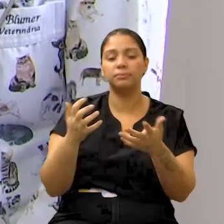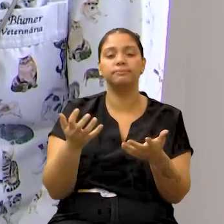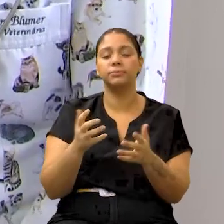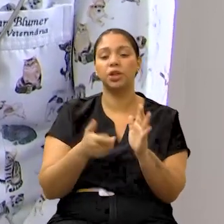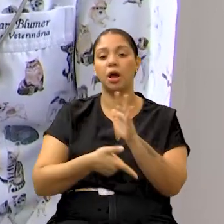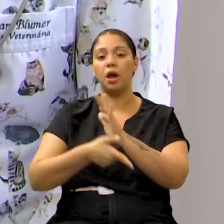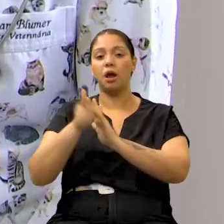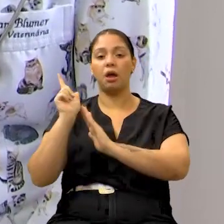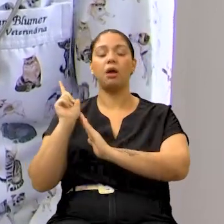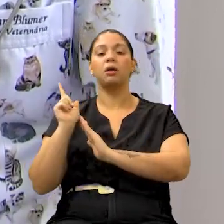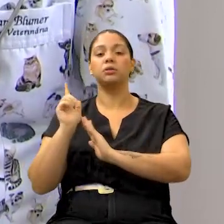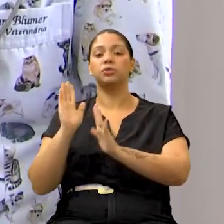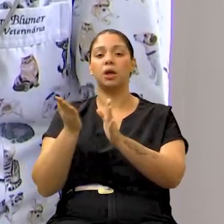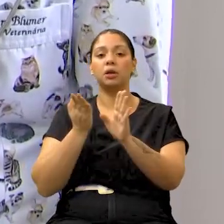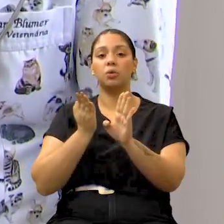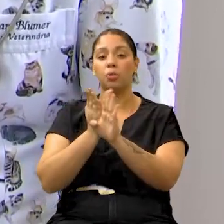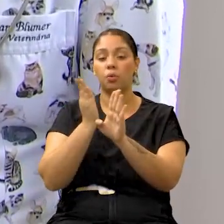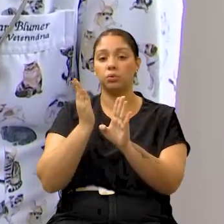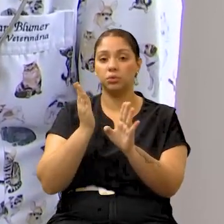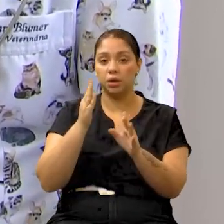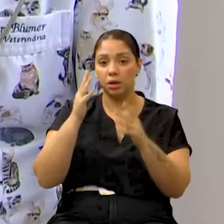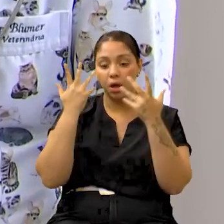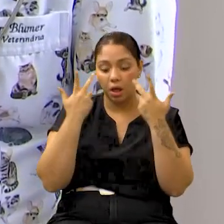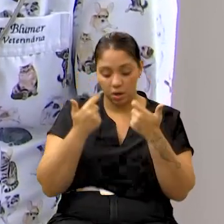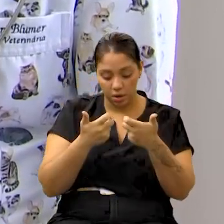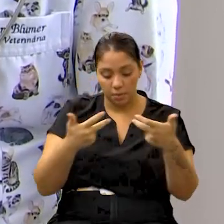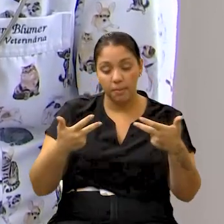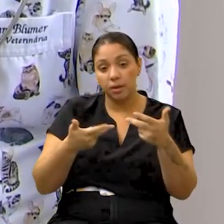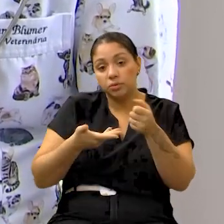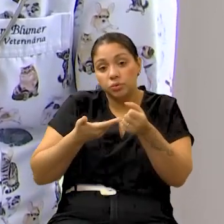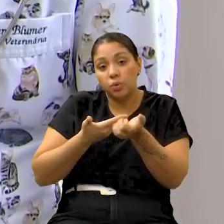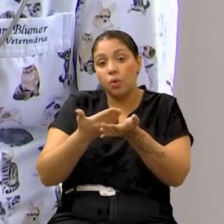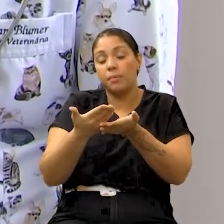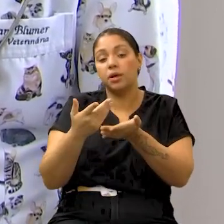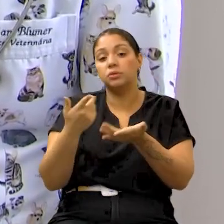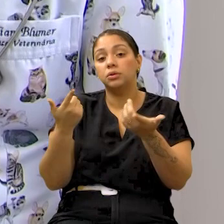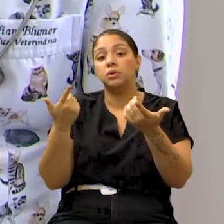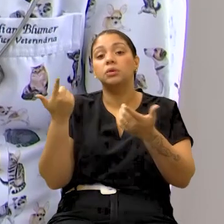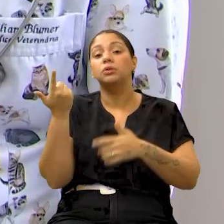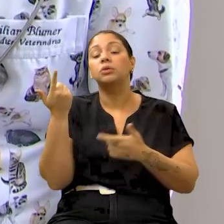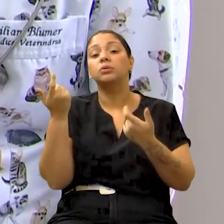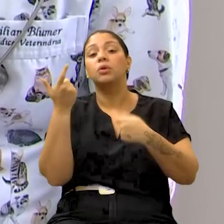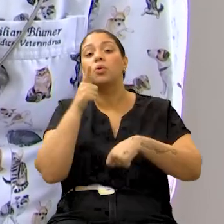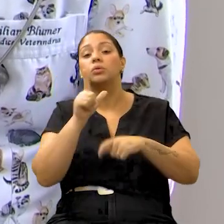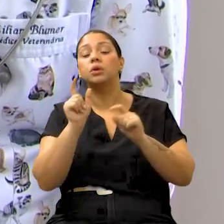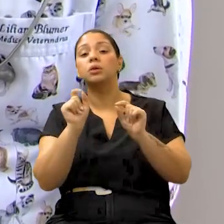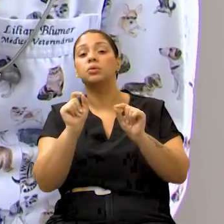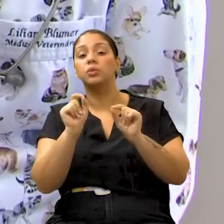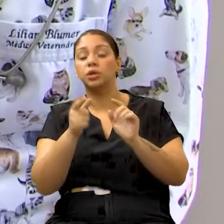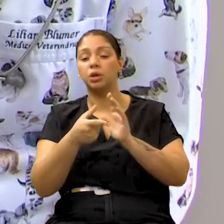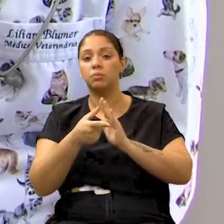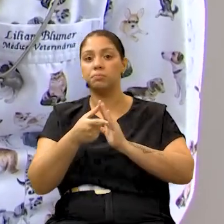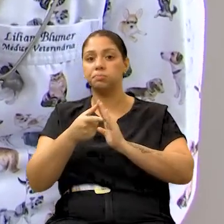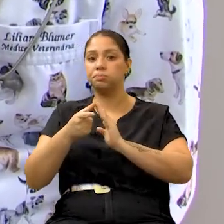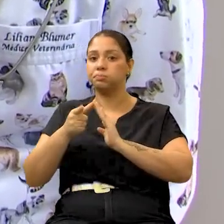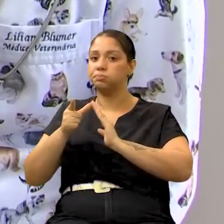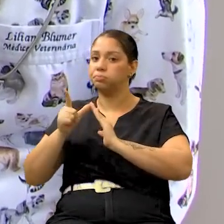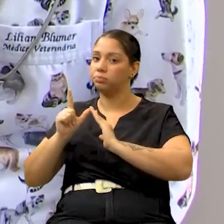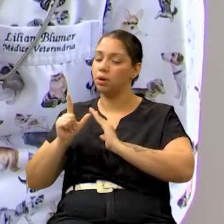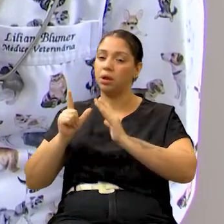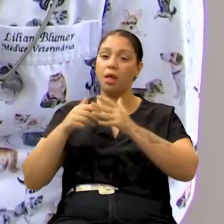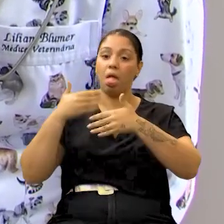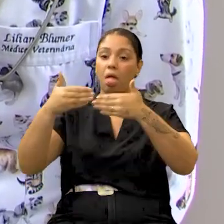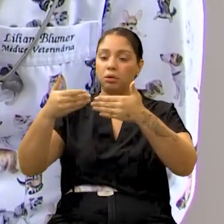avaliar cedo e encontrar o paciente no estágio inicial, eu vou conseguir o quê? Retardar a velocidade